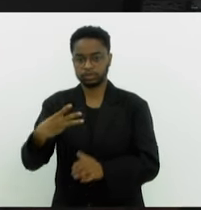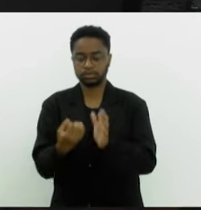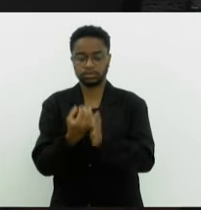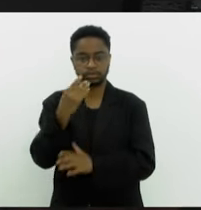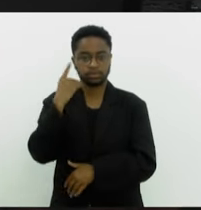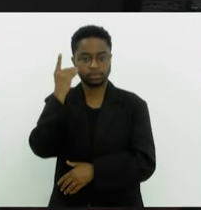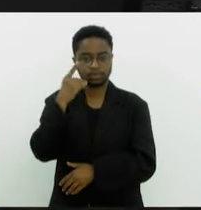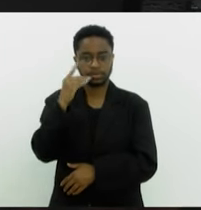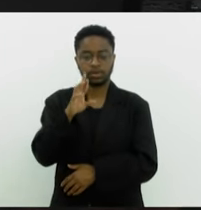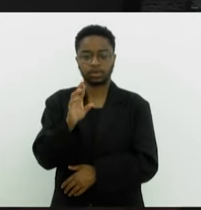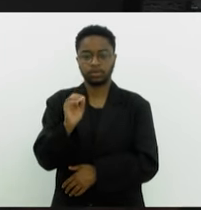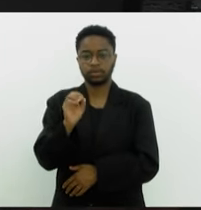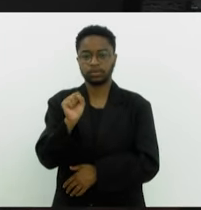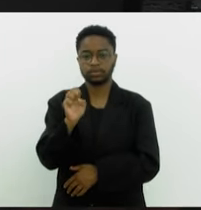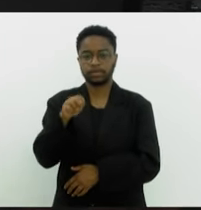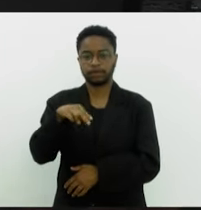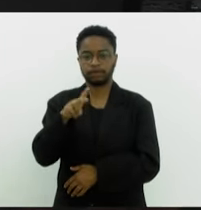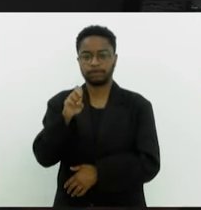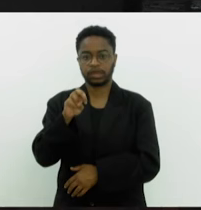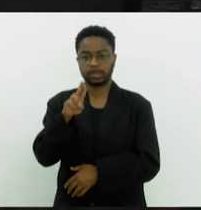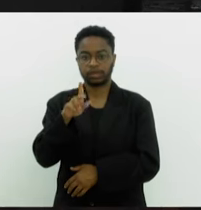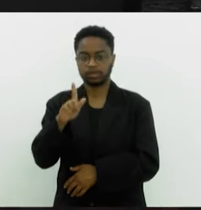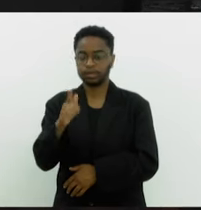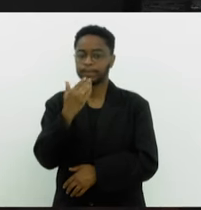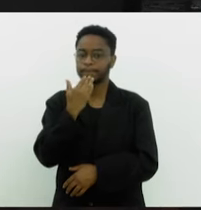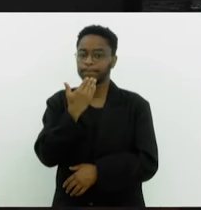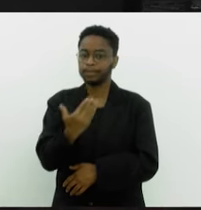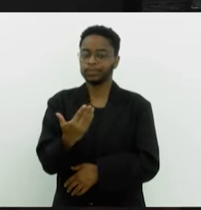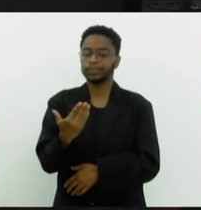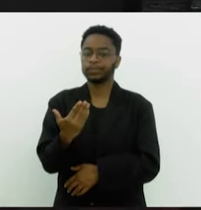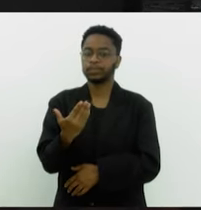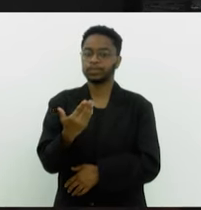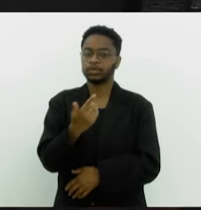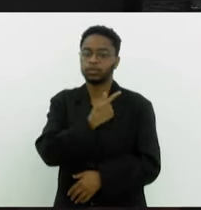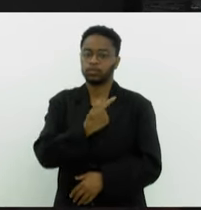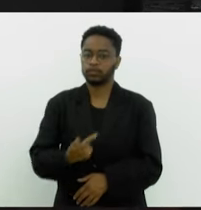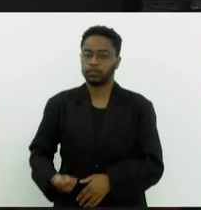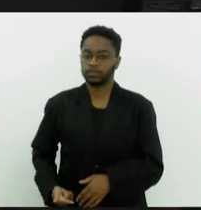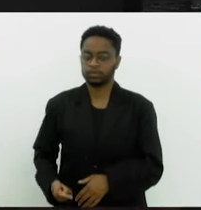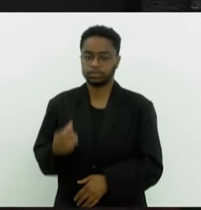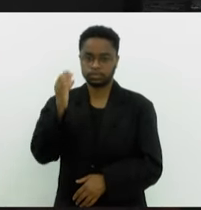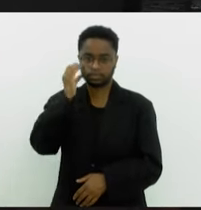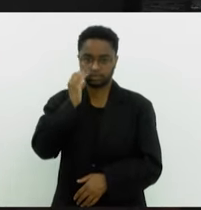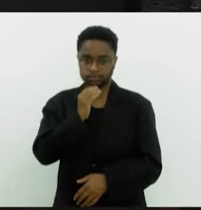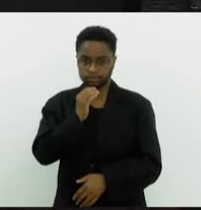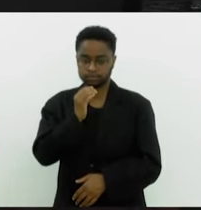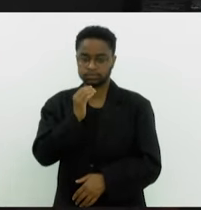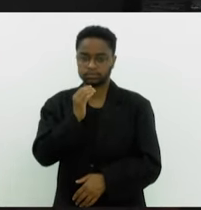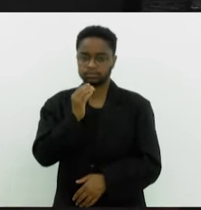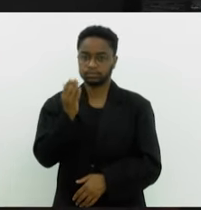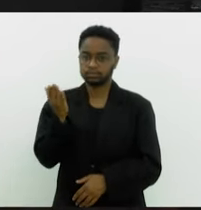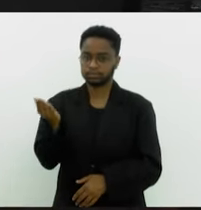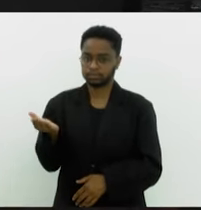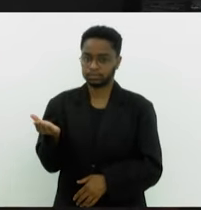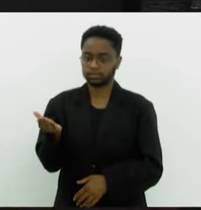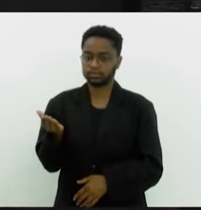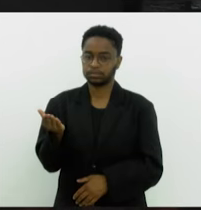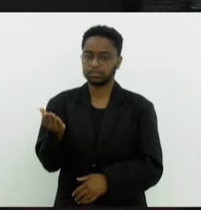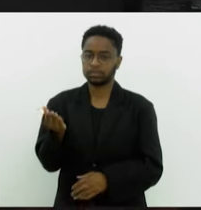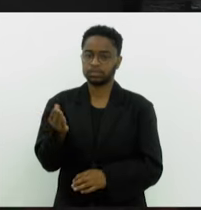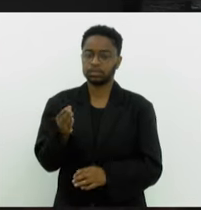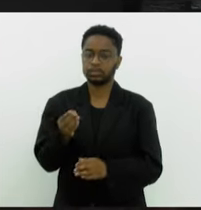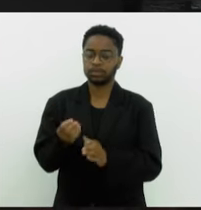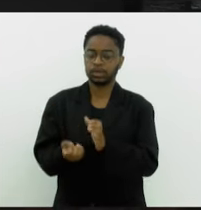autoria do deputado Rosenberg Reis, que solicita ao excelentíssimo senhor governador do estado do Rio de Janeiro, o senhor Cláudio Castro, a